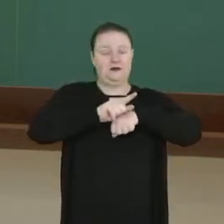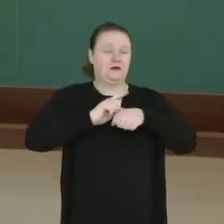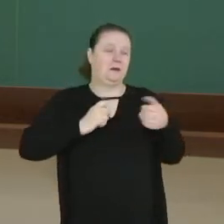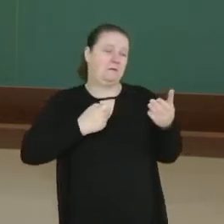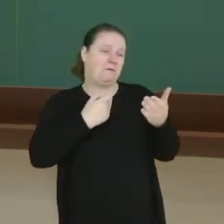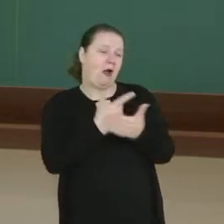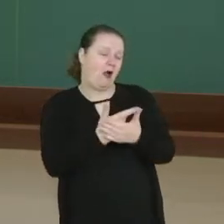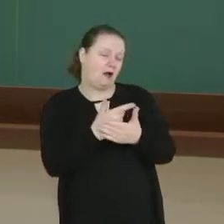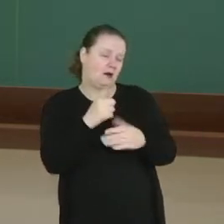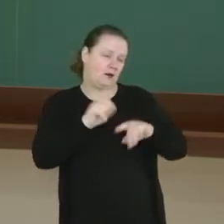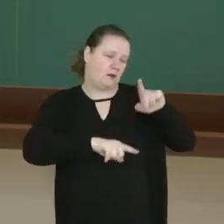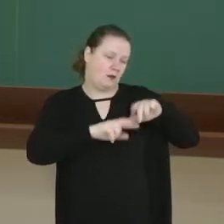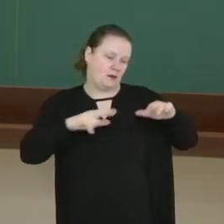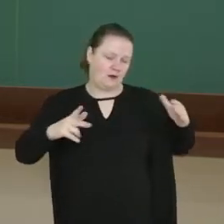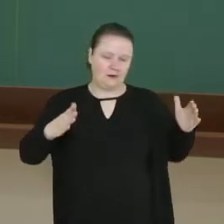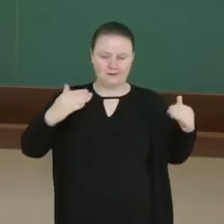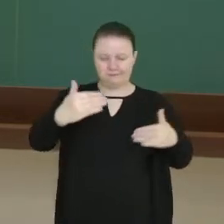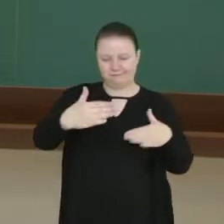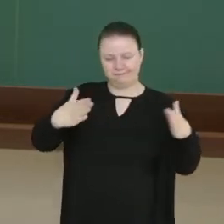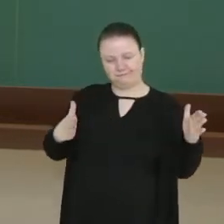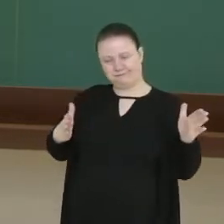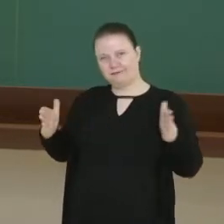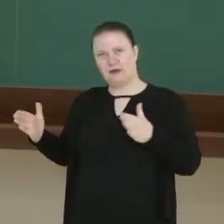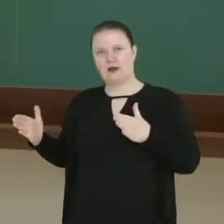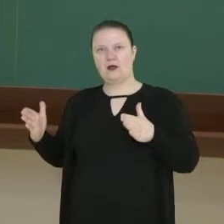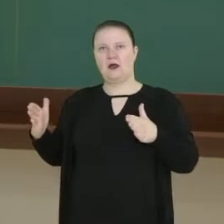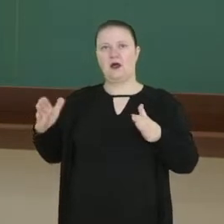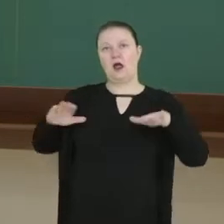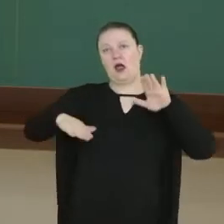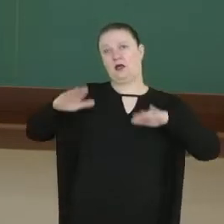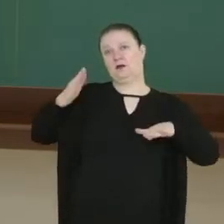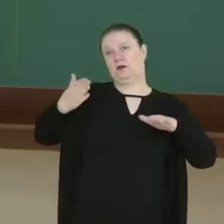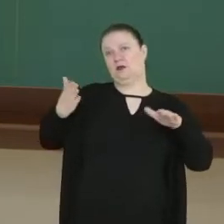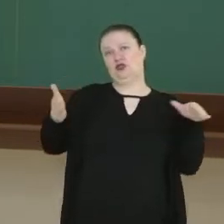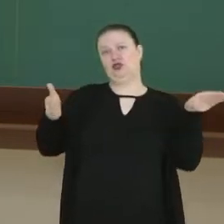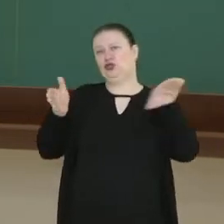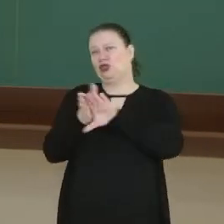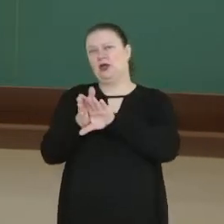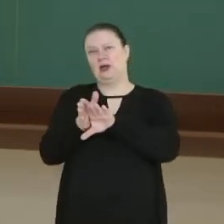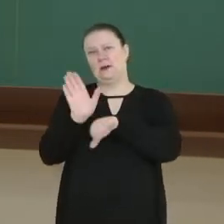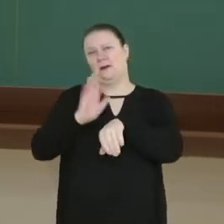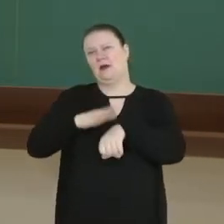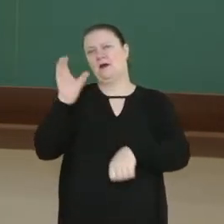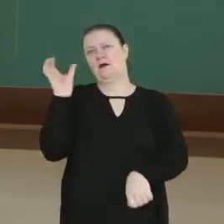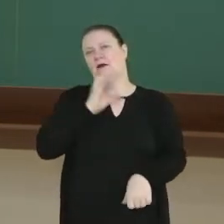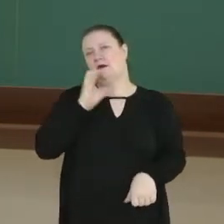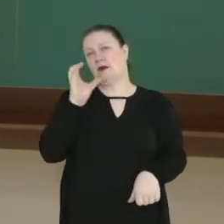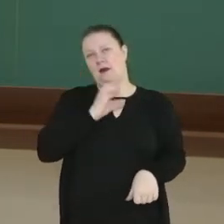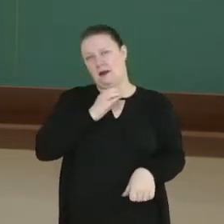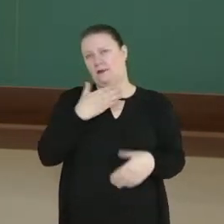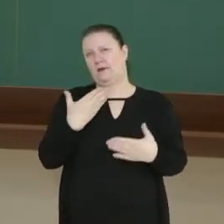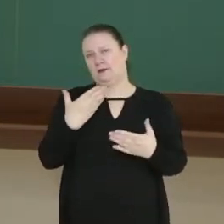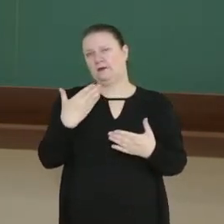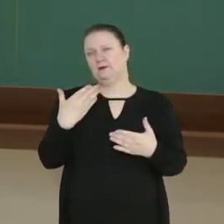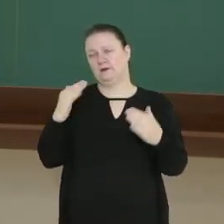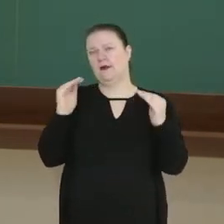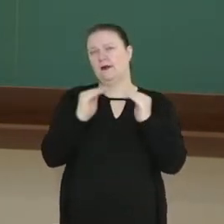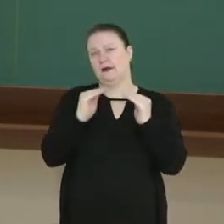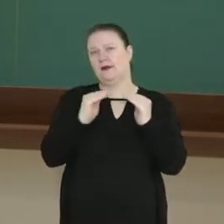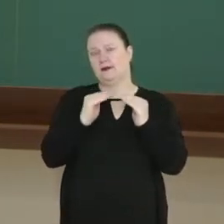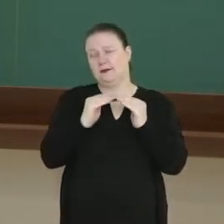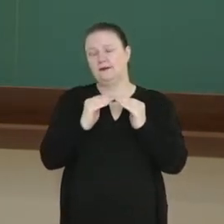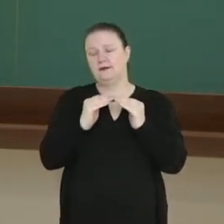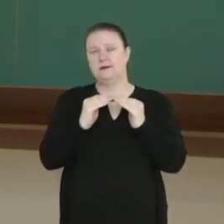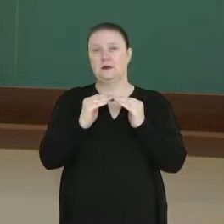às vezes trazemos da hora, ou leva poucos dias para chegar até a nossa residência. Acaba sendo mais fácil, Geralmente nós